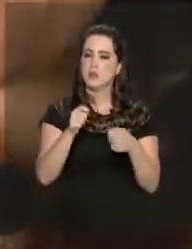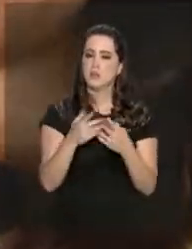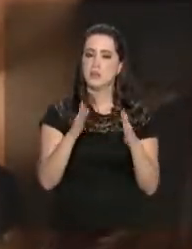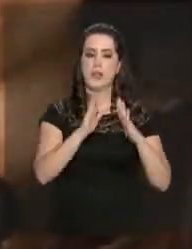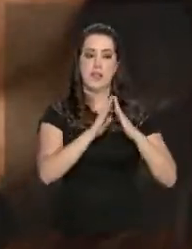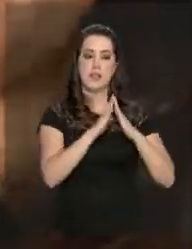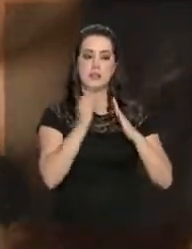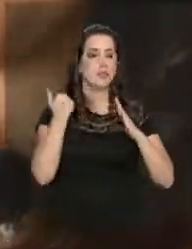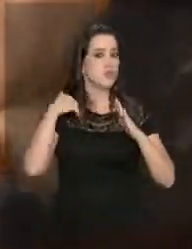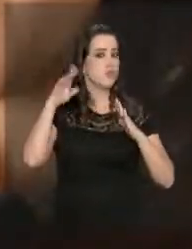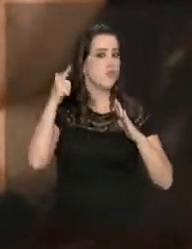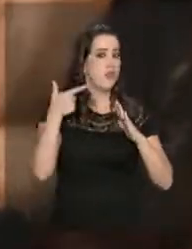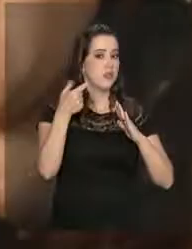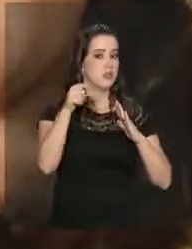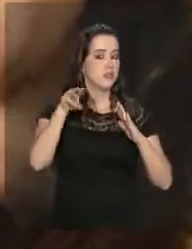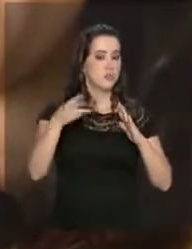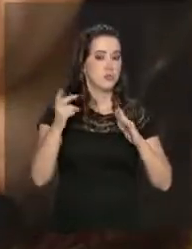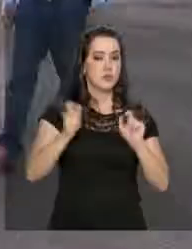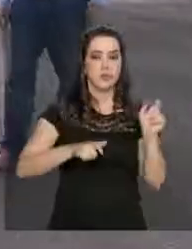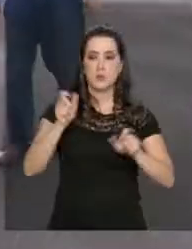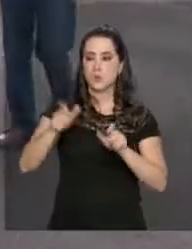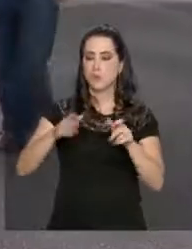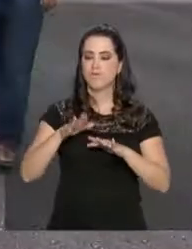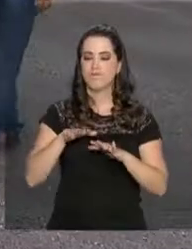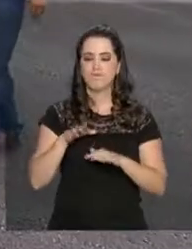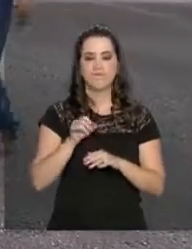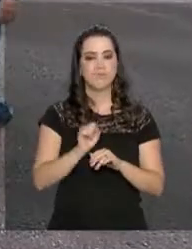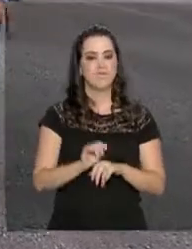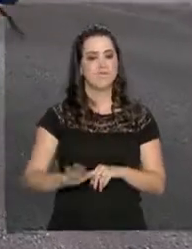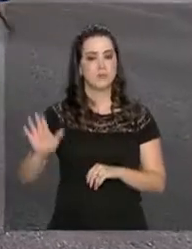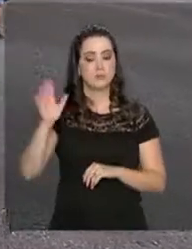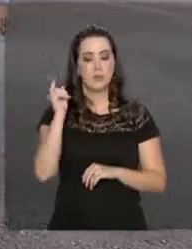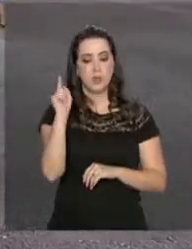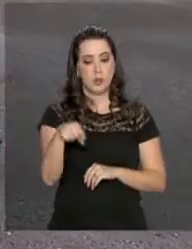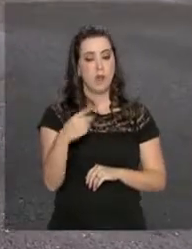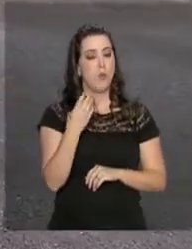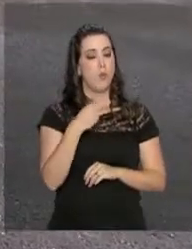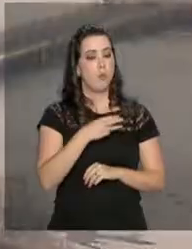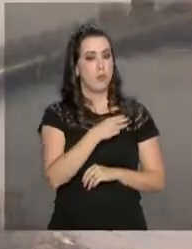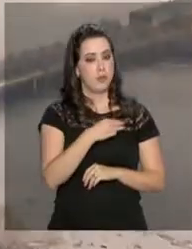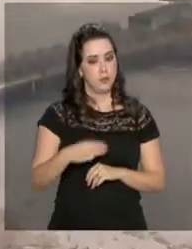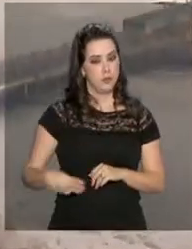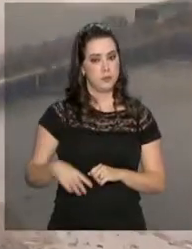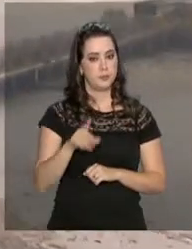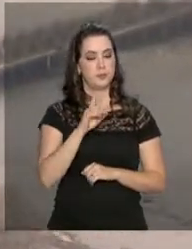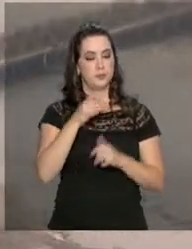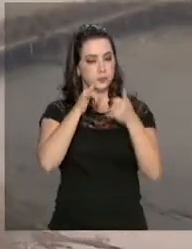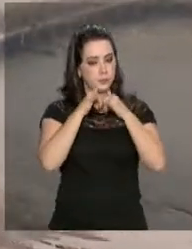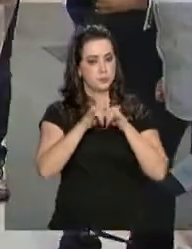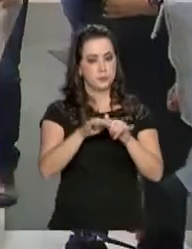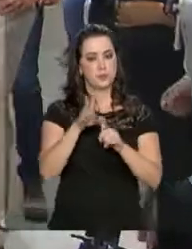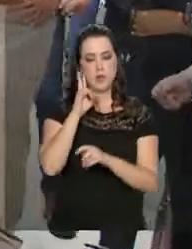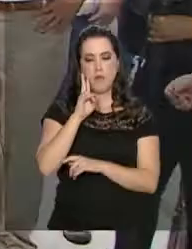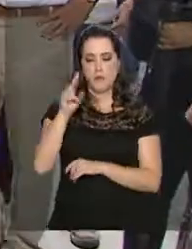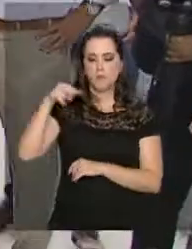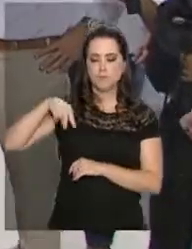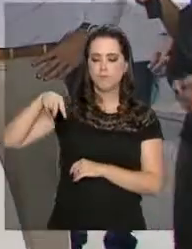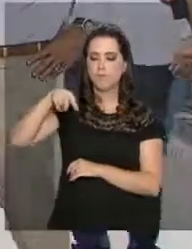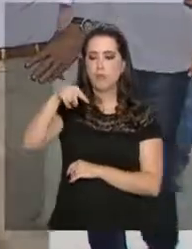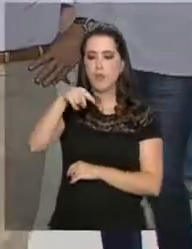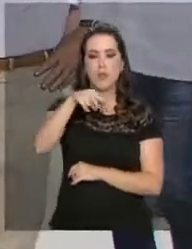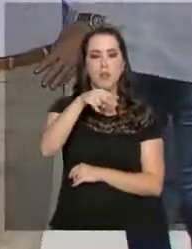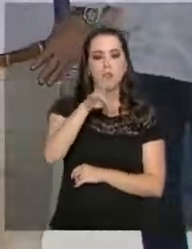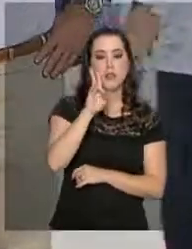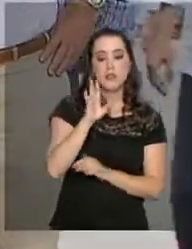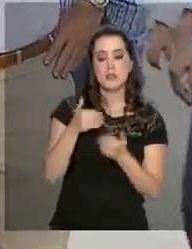de mais de 20 milhões de famílias o ministro de minas e energia moreira franco sobrevoou o local e participou da cerimônia